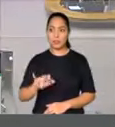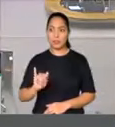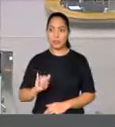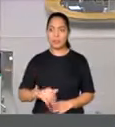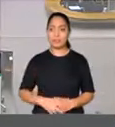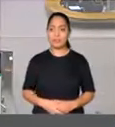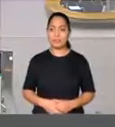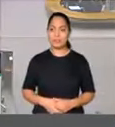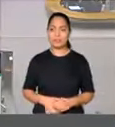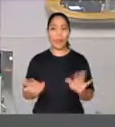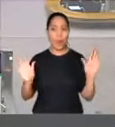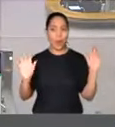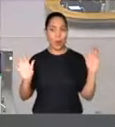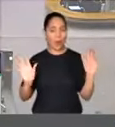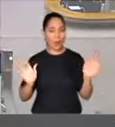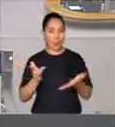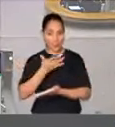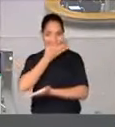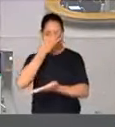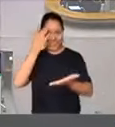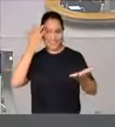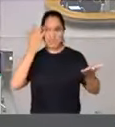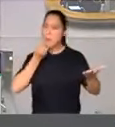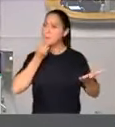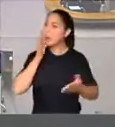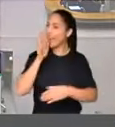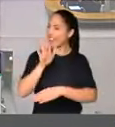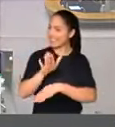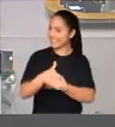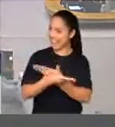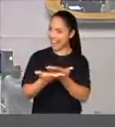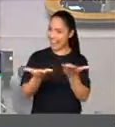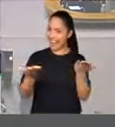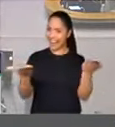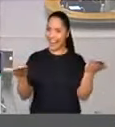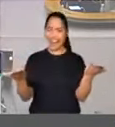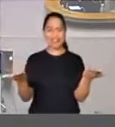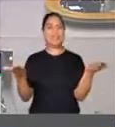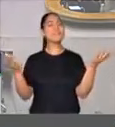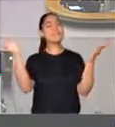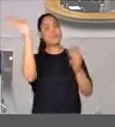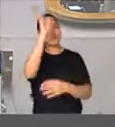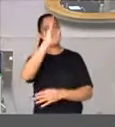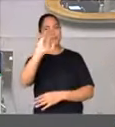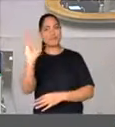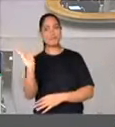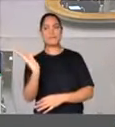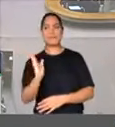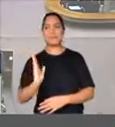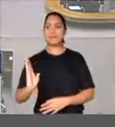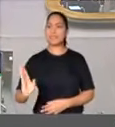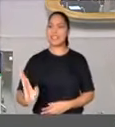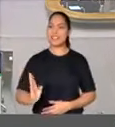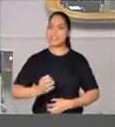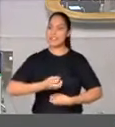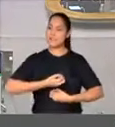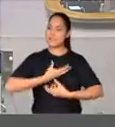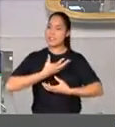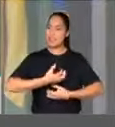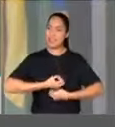Olá, gente. Uma boa tarde para todos e todas, para o nosso Brasil, Eu quero dizer que eu estou